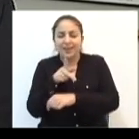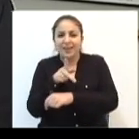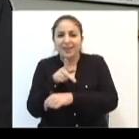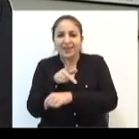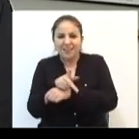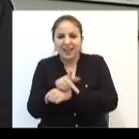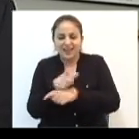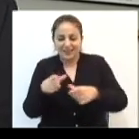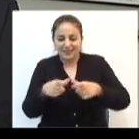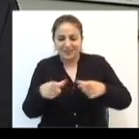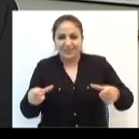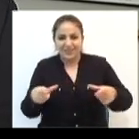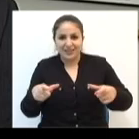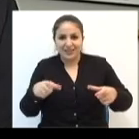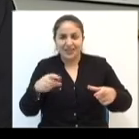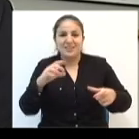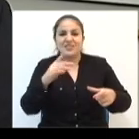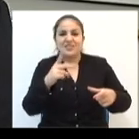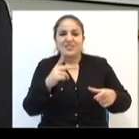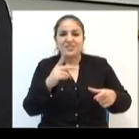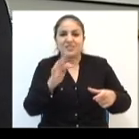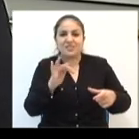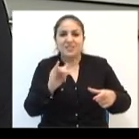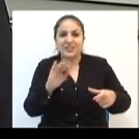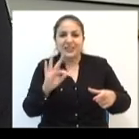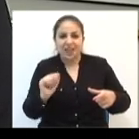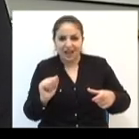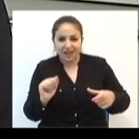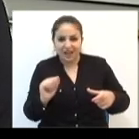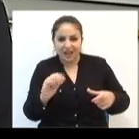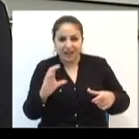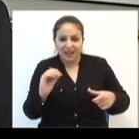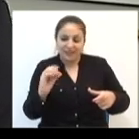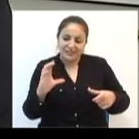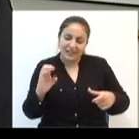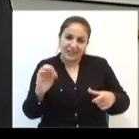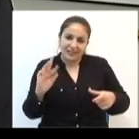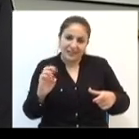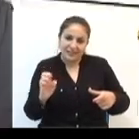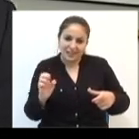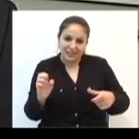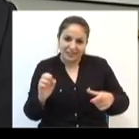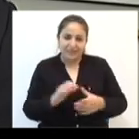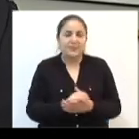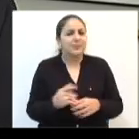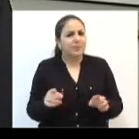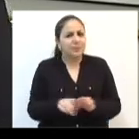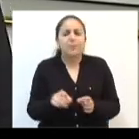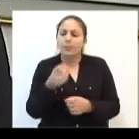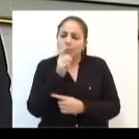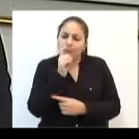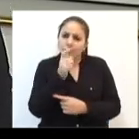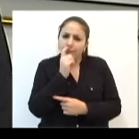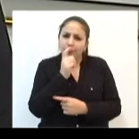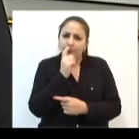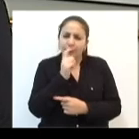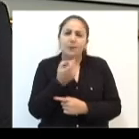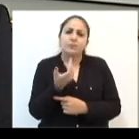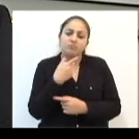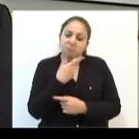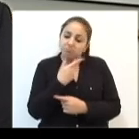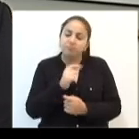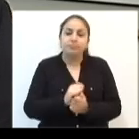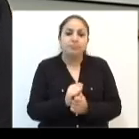cassete, tá? E num devaneio, tá, meu pai me deu a possibilidade